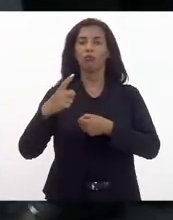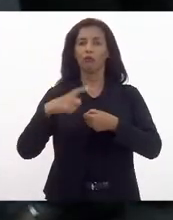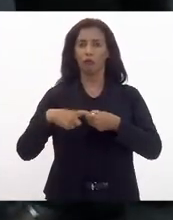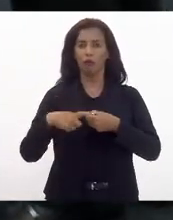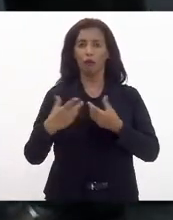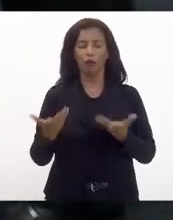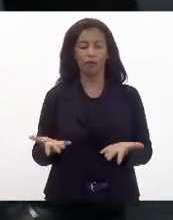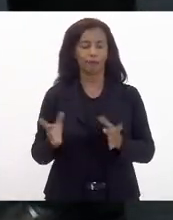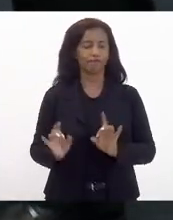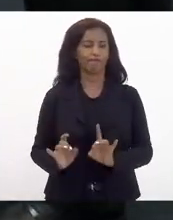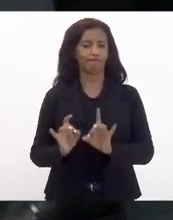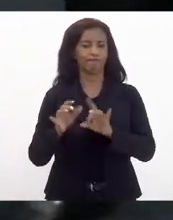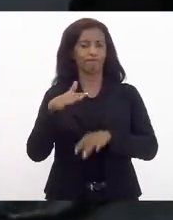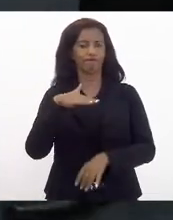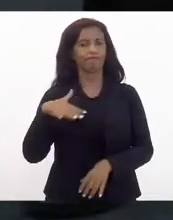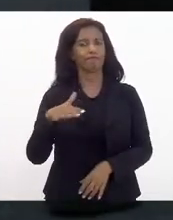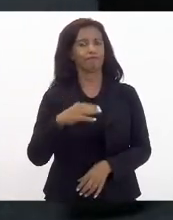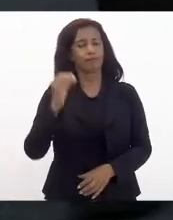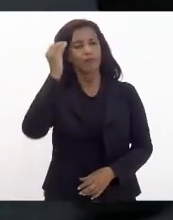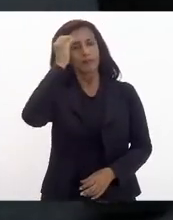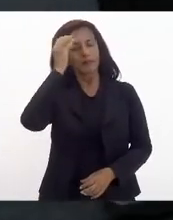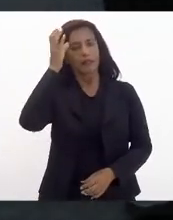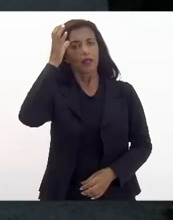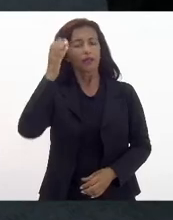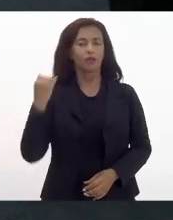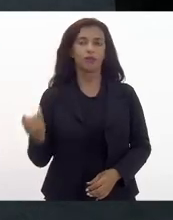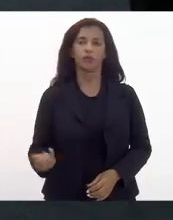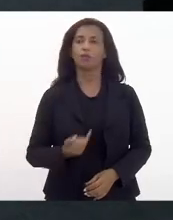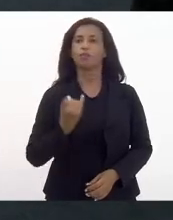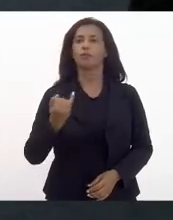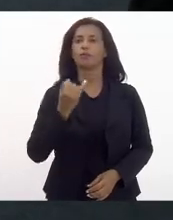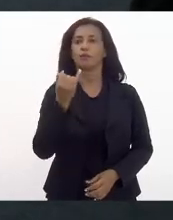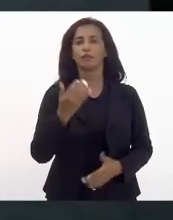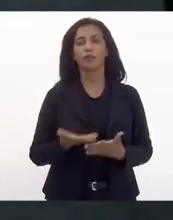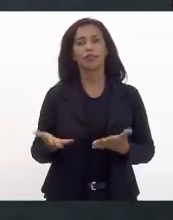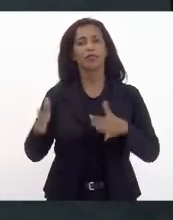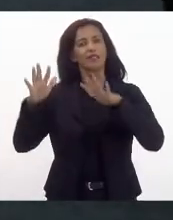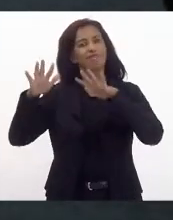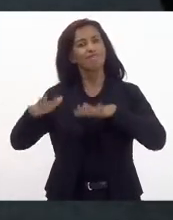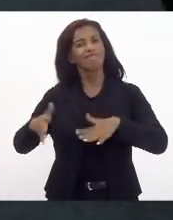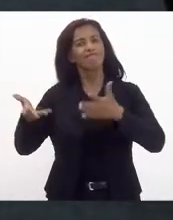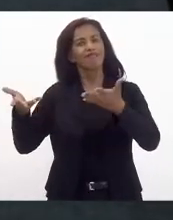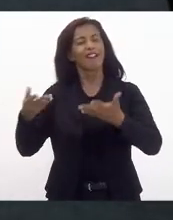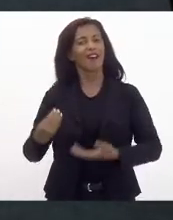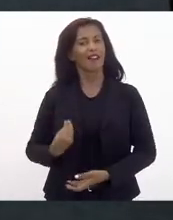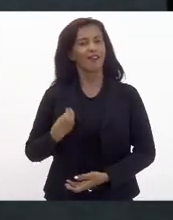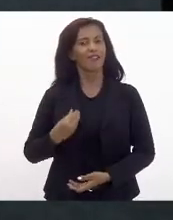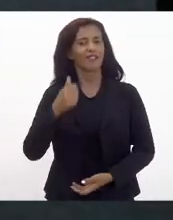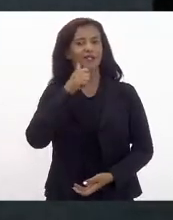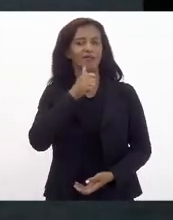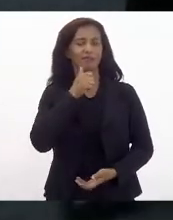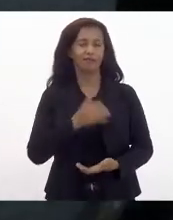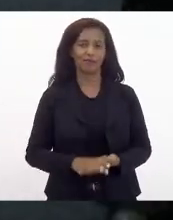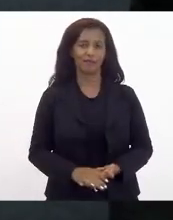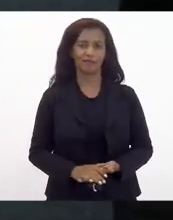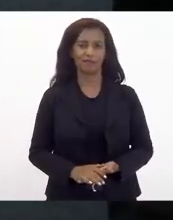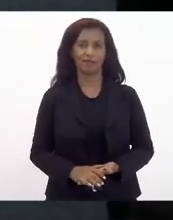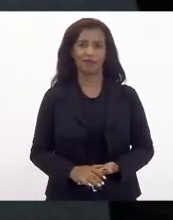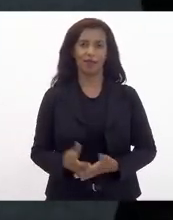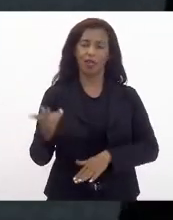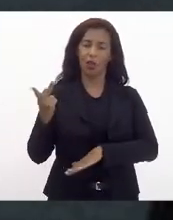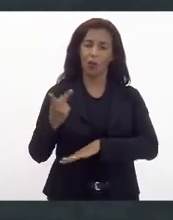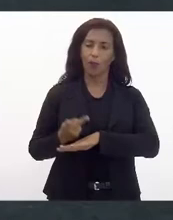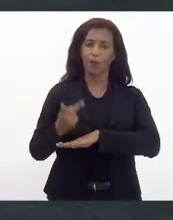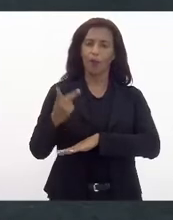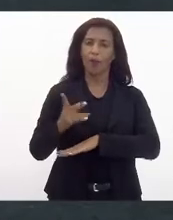dramático em especial da área da cultura é fundamental que celebremos a vida de mulheres e o